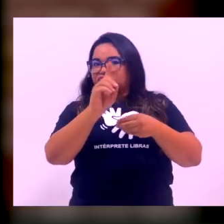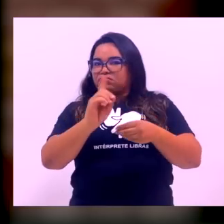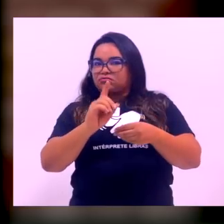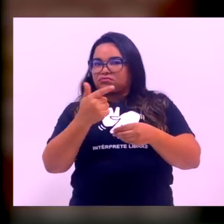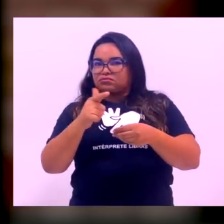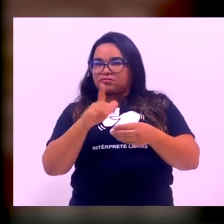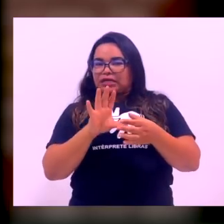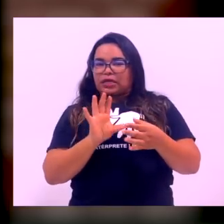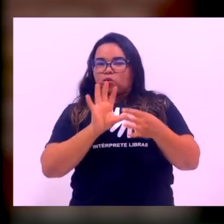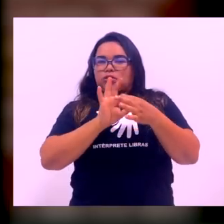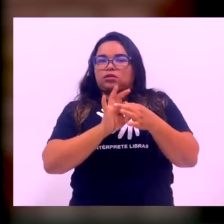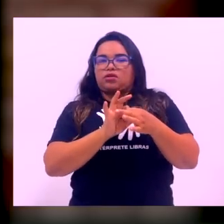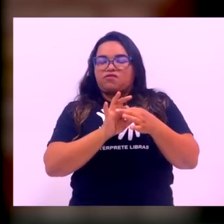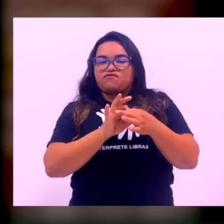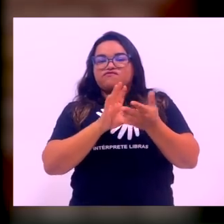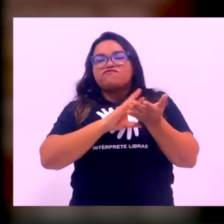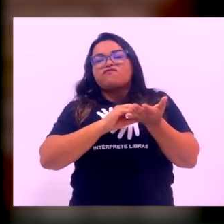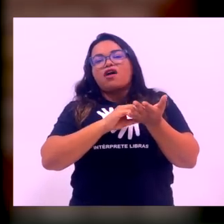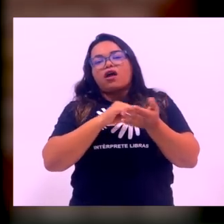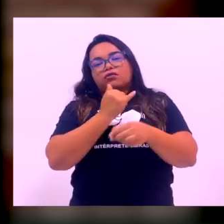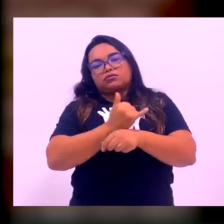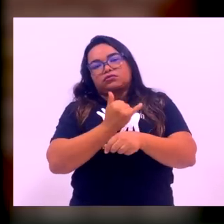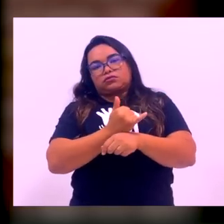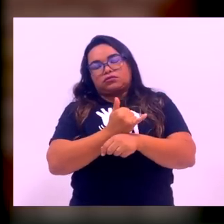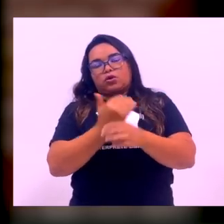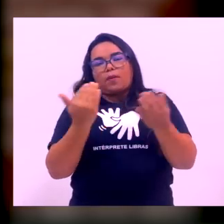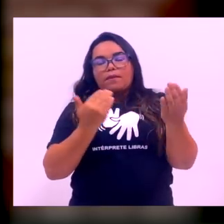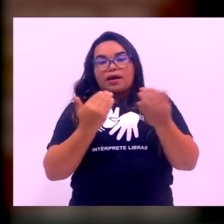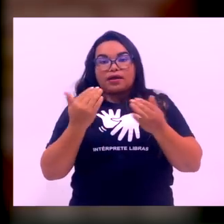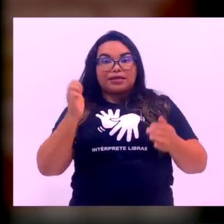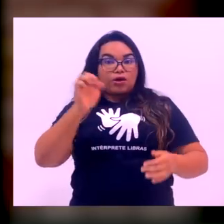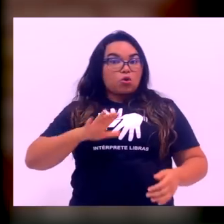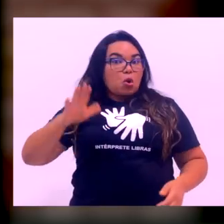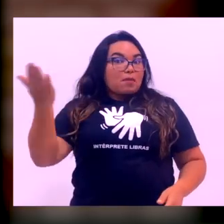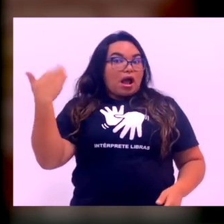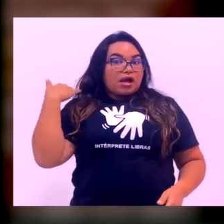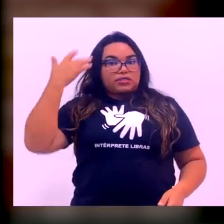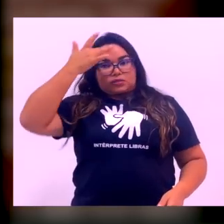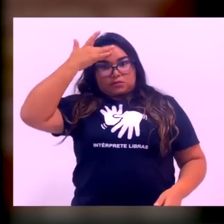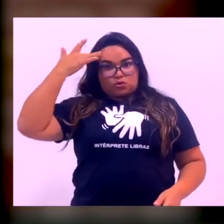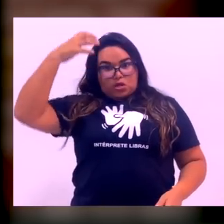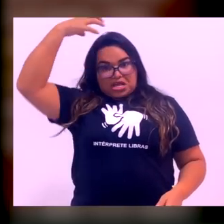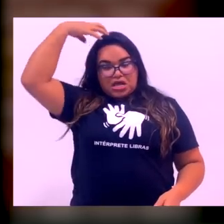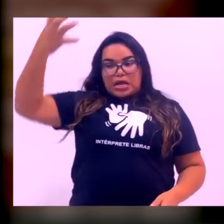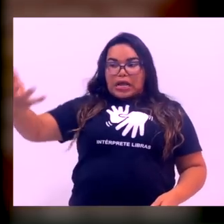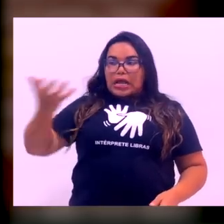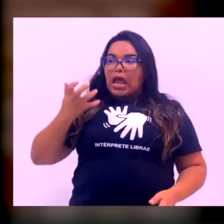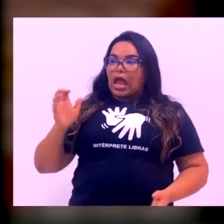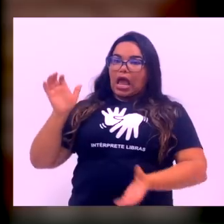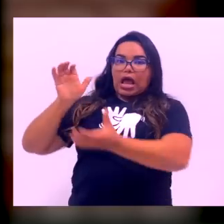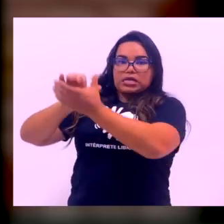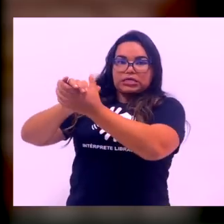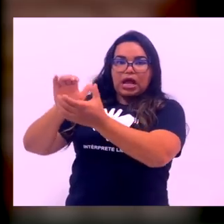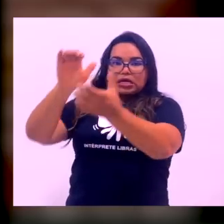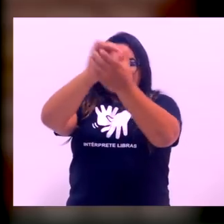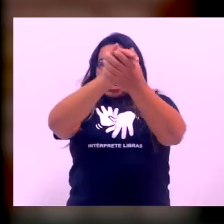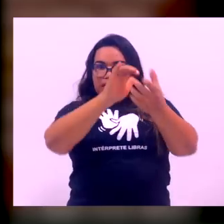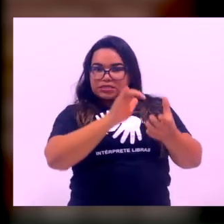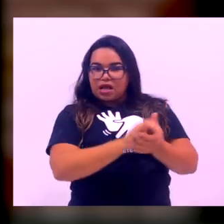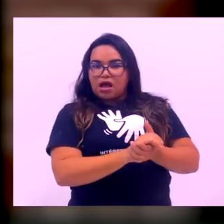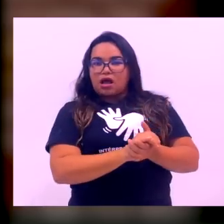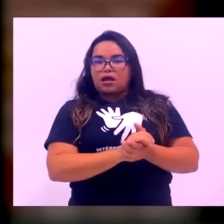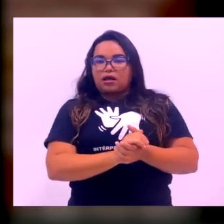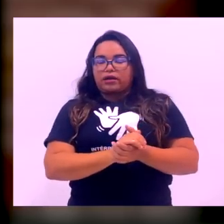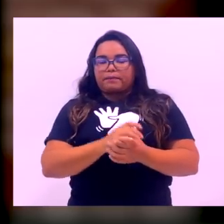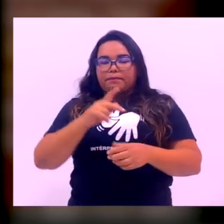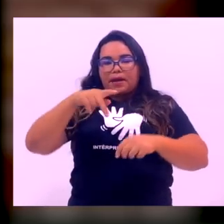si e com as sementes dos homens. Mas eles não se ligarão um ao outro, assim como o ferro não se